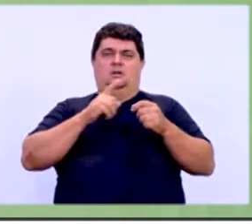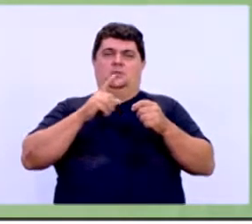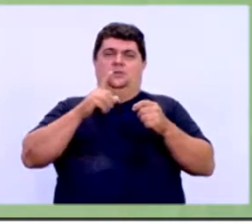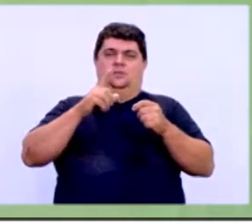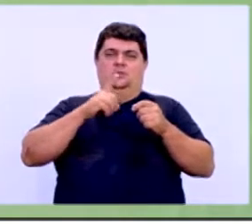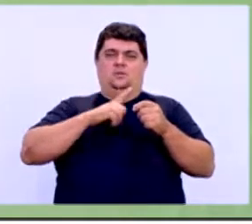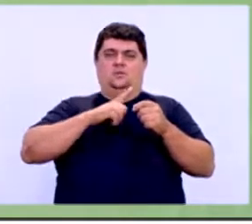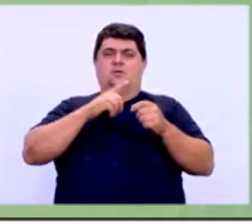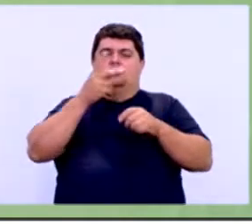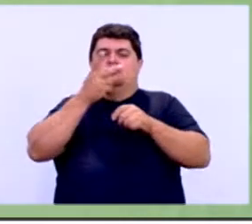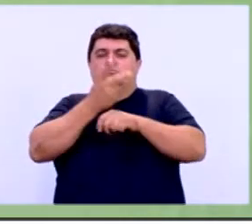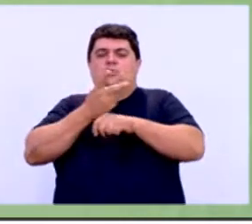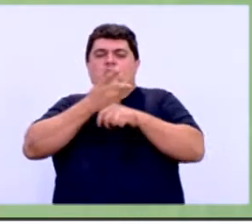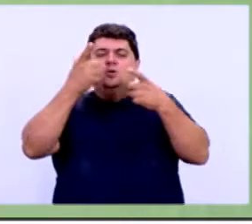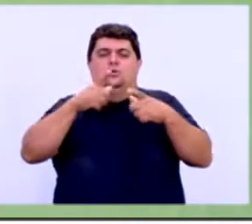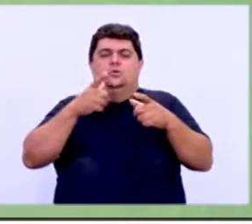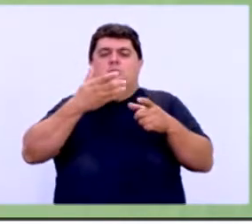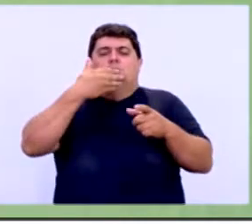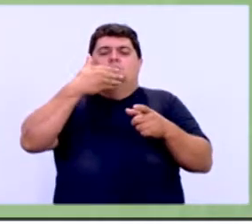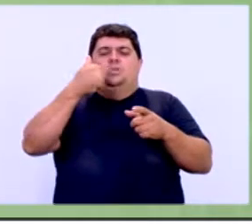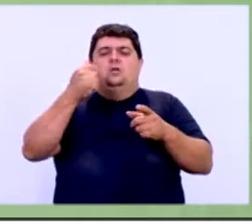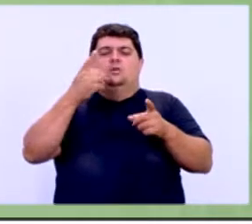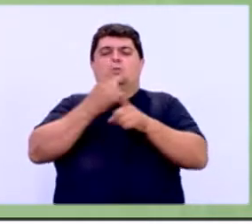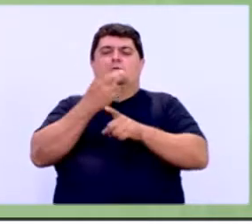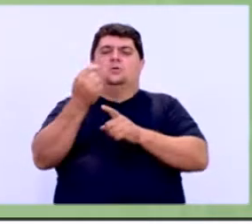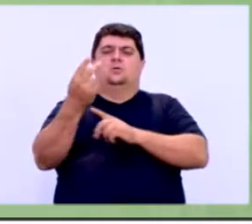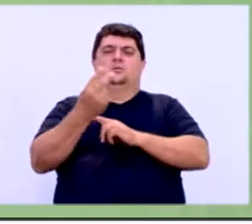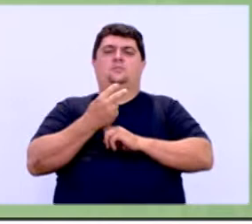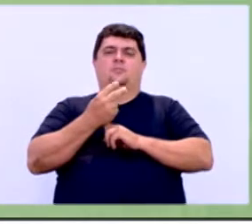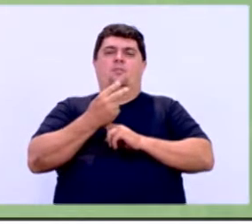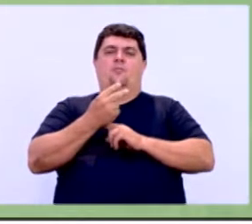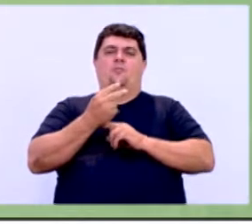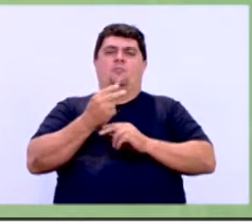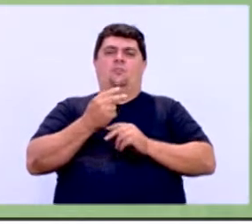buscar a melhor forma de financiamento para a sua empresa.